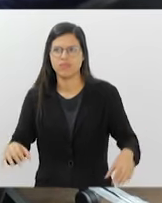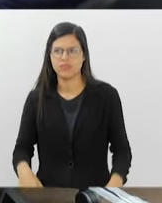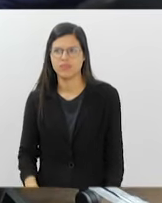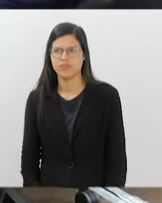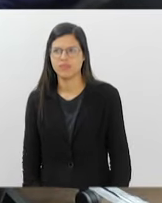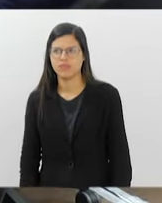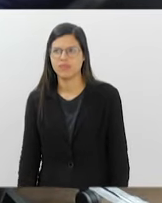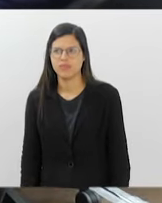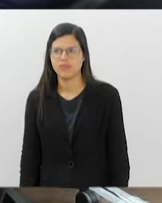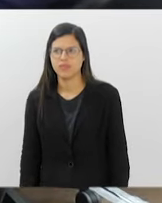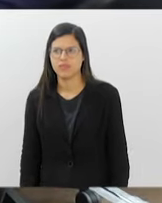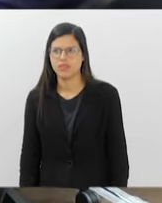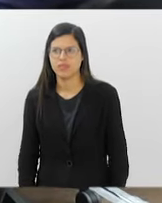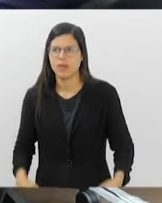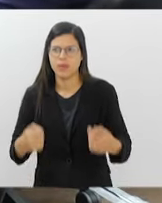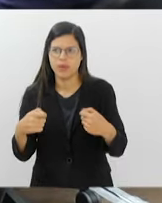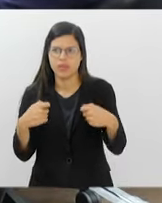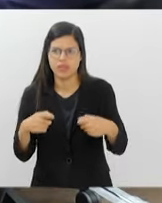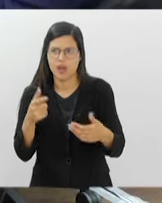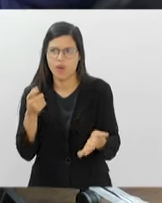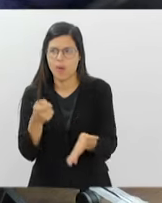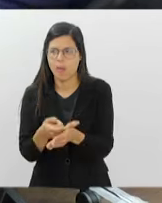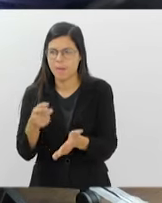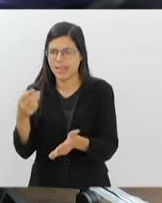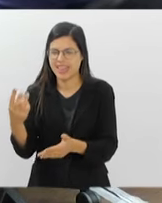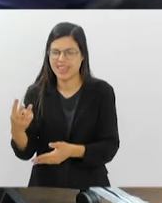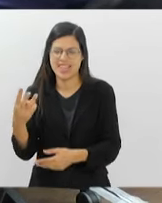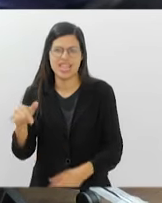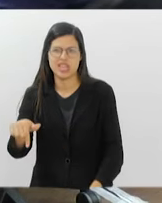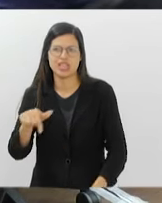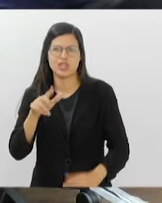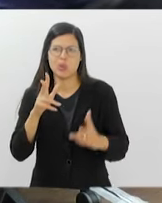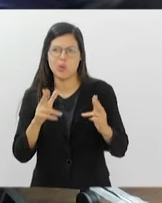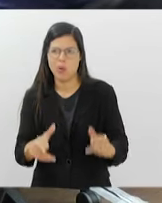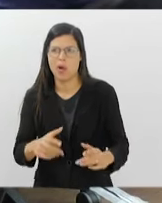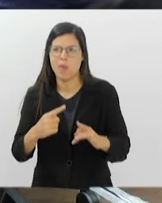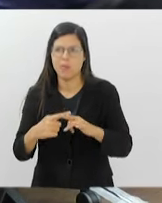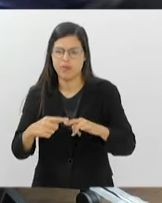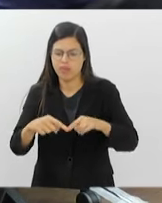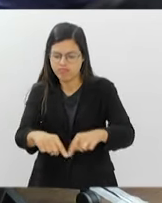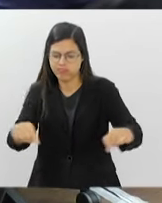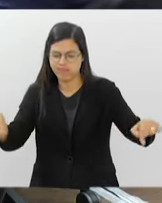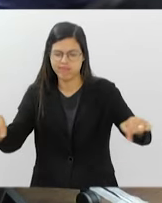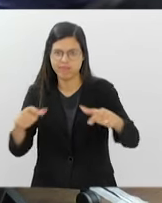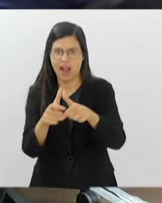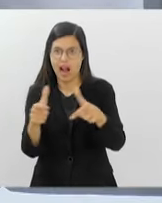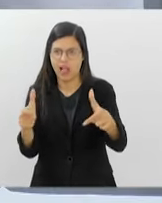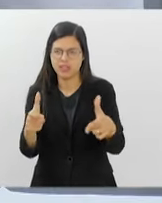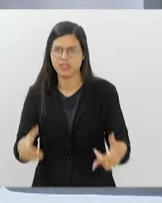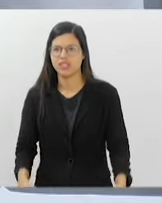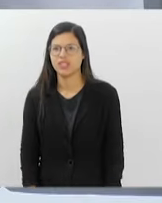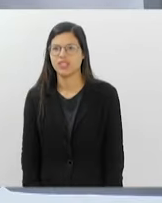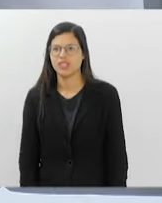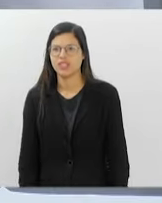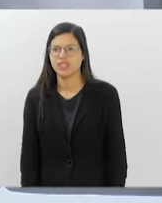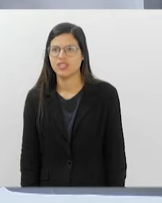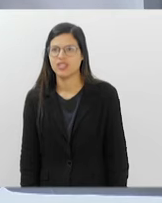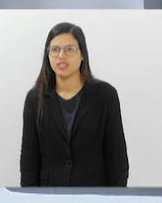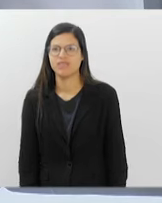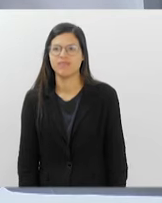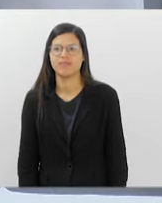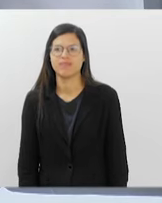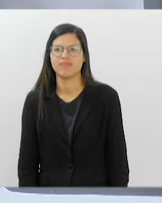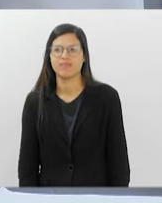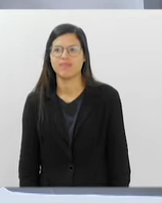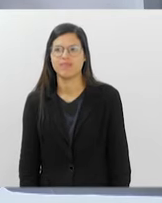triplicou a gente vai ter que comprar três desses mas tudo bem vamos levar isso aqui bot Val marcando o pedaço que foi deu treen e continua vamos levar para ver se dá